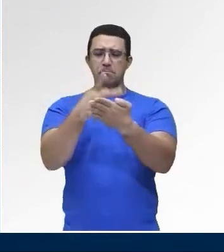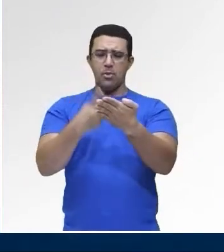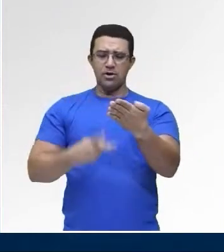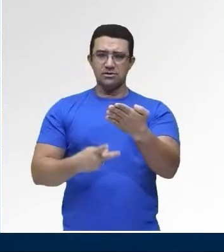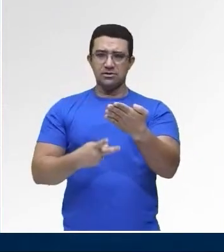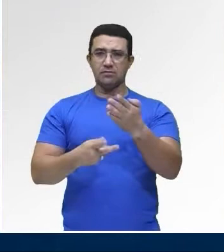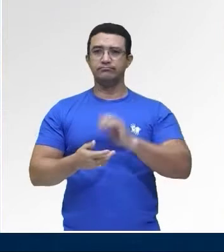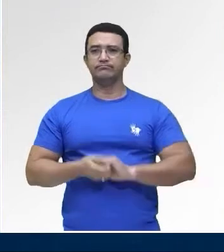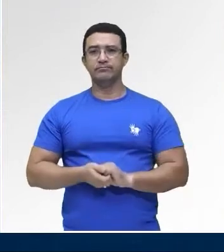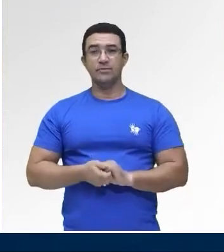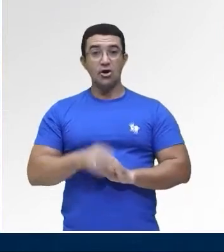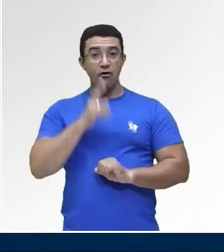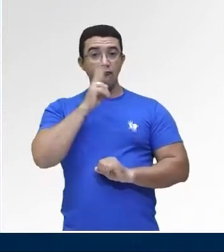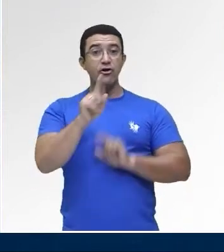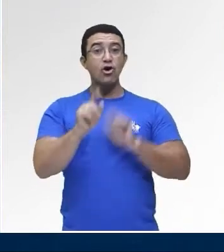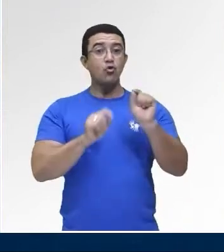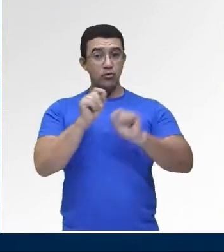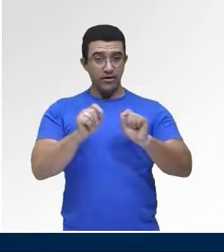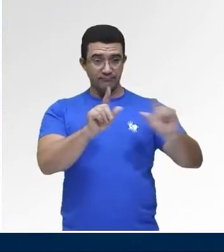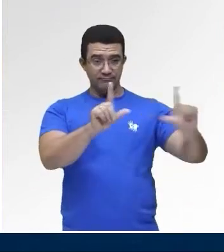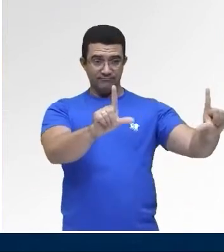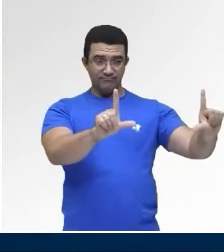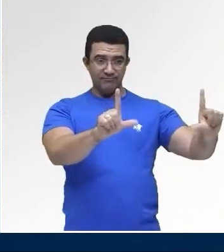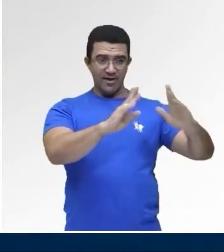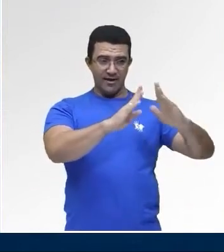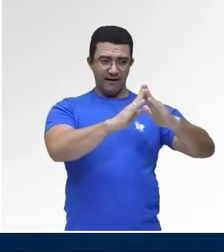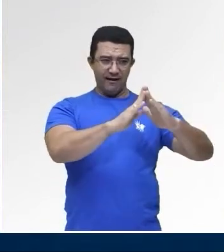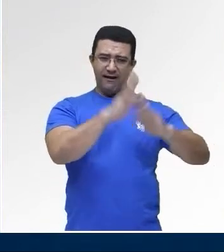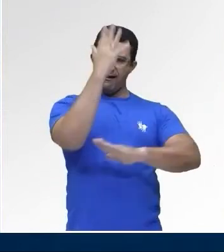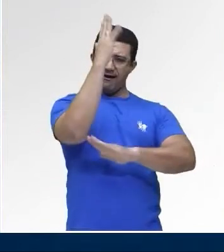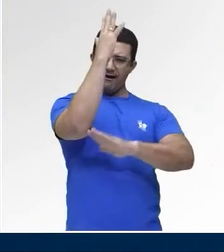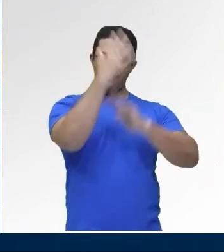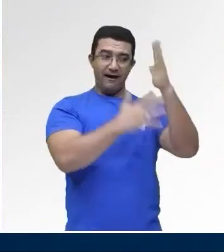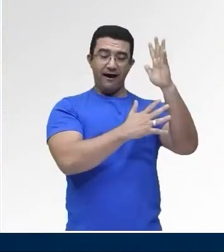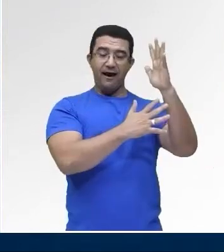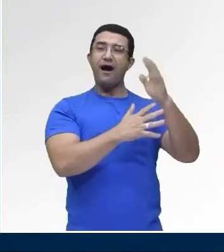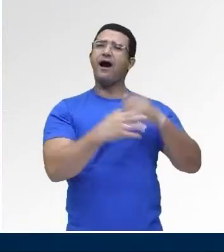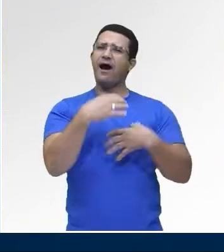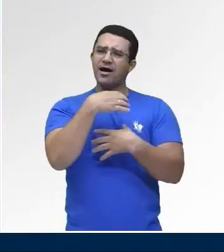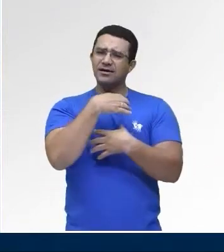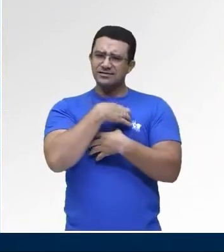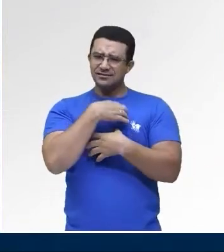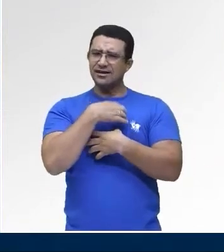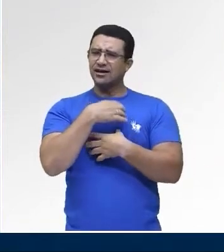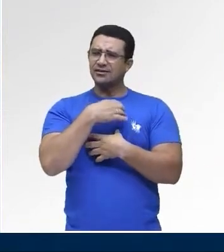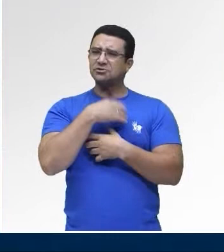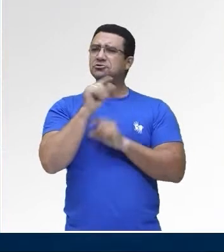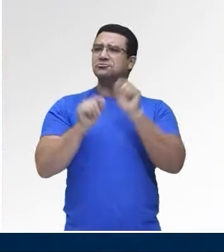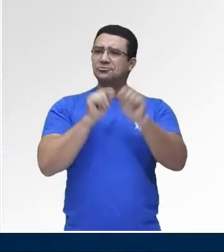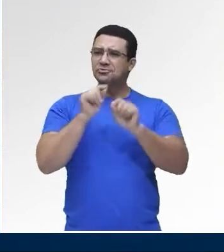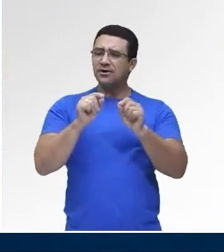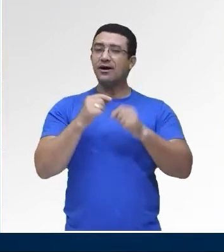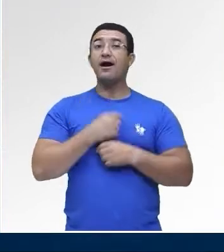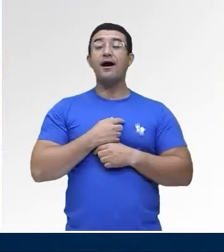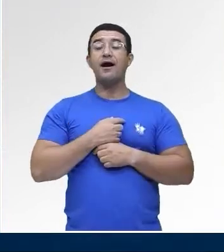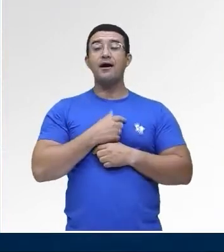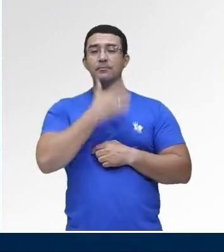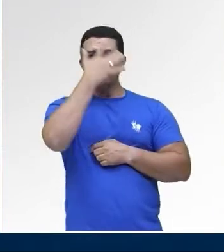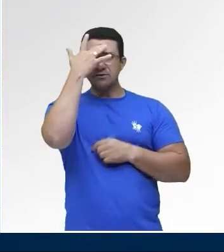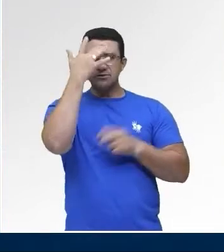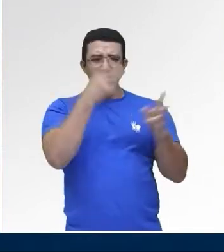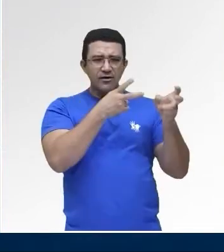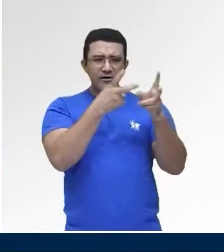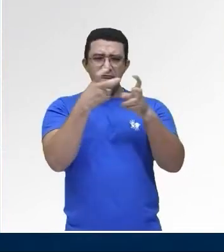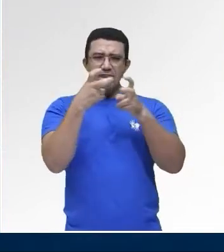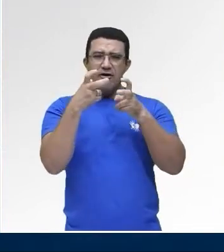essa imagem. É justamente a sensibilidade, né, do observador, o